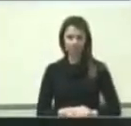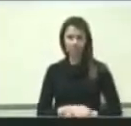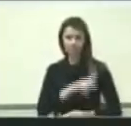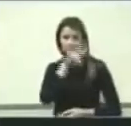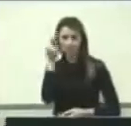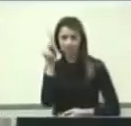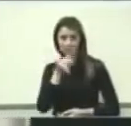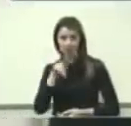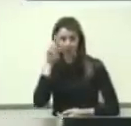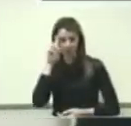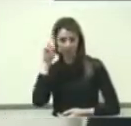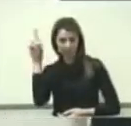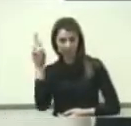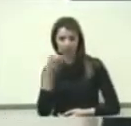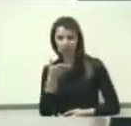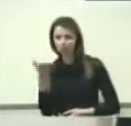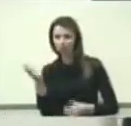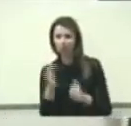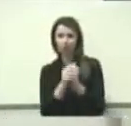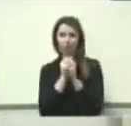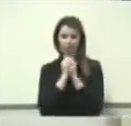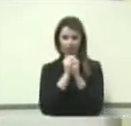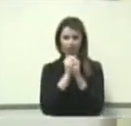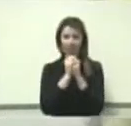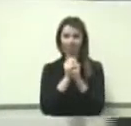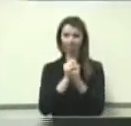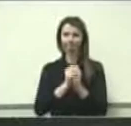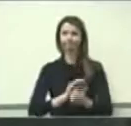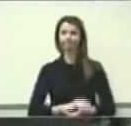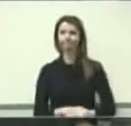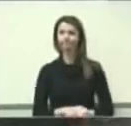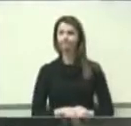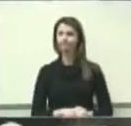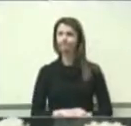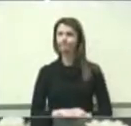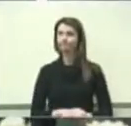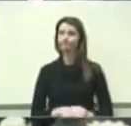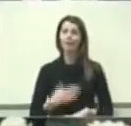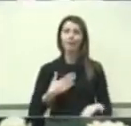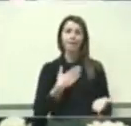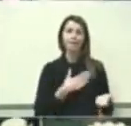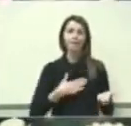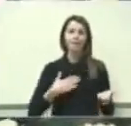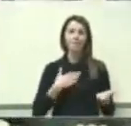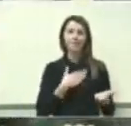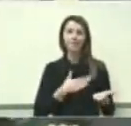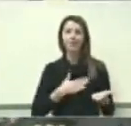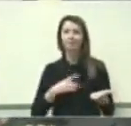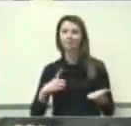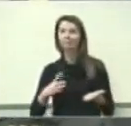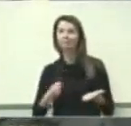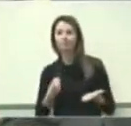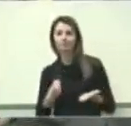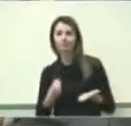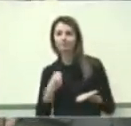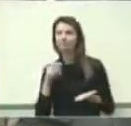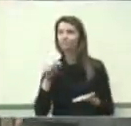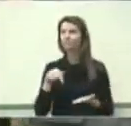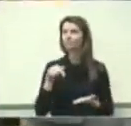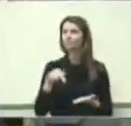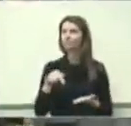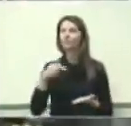a paz do Senhor querida igreja amém é um prazer estar com os irmãos